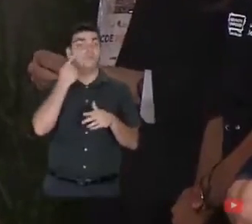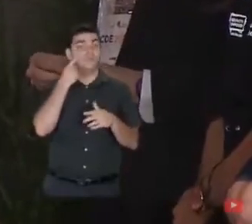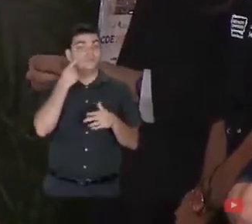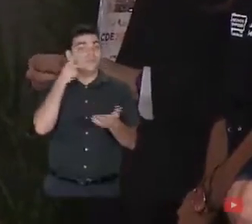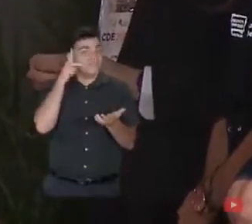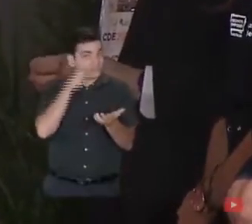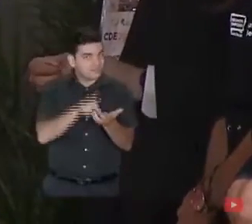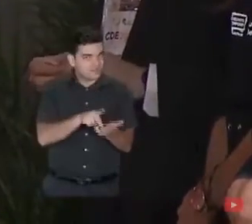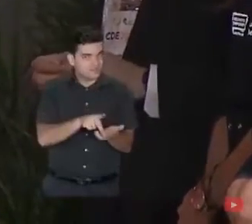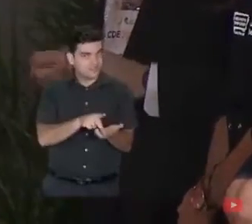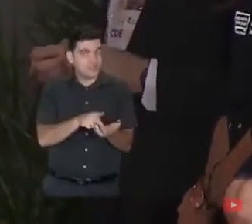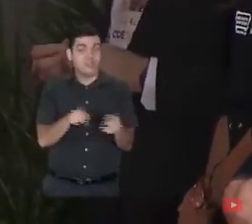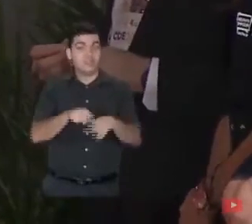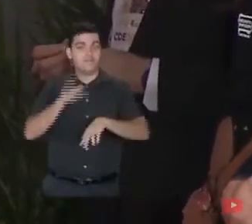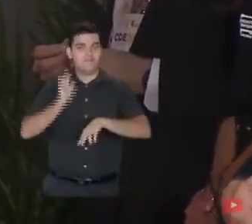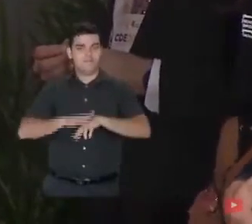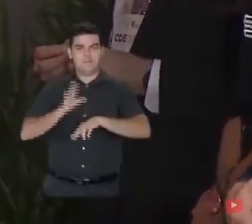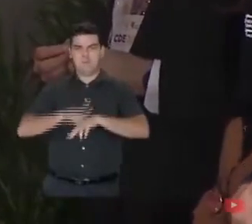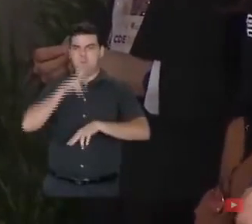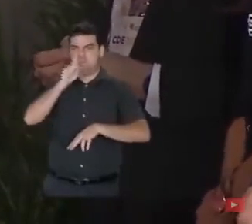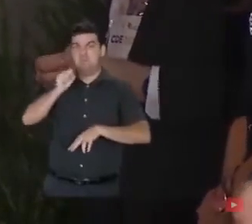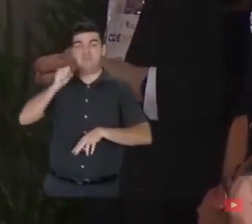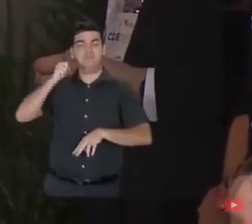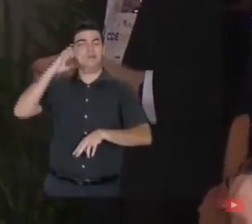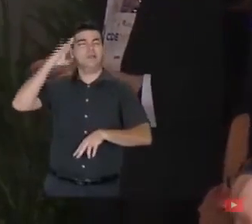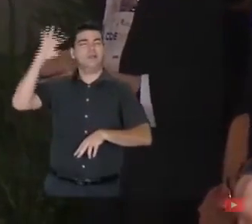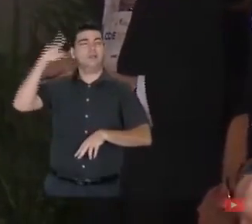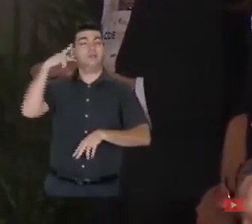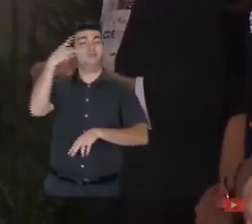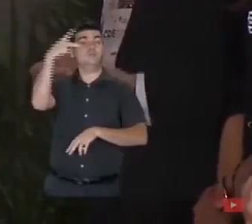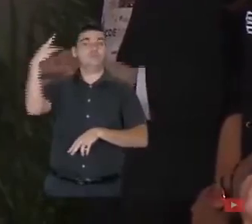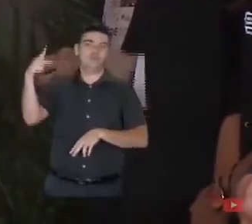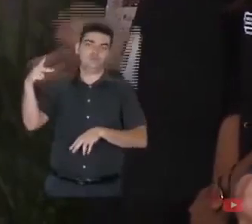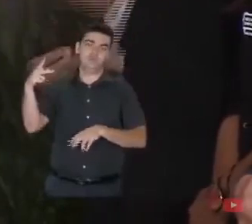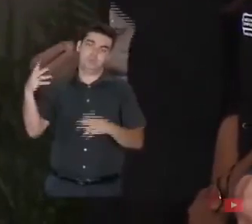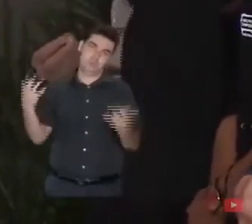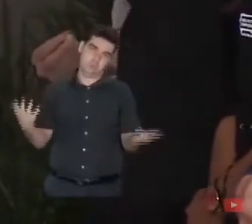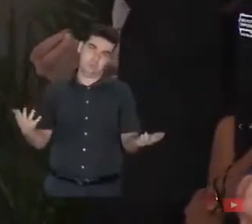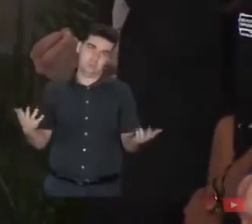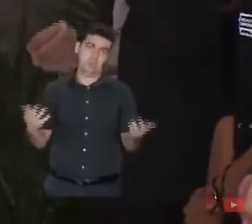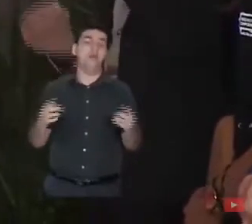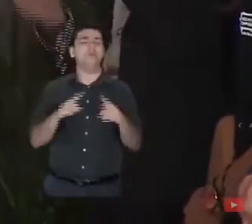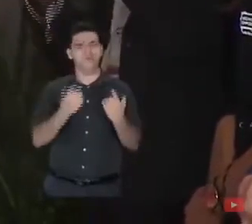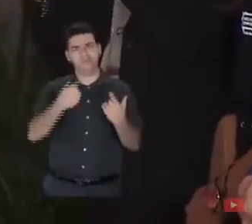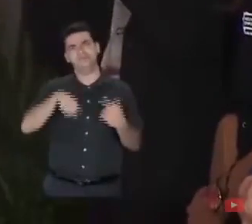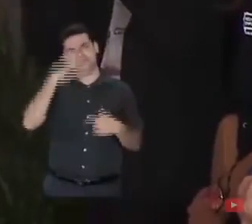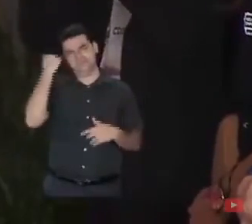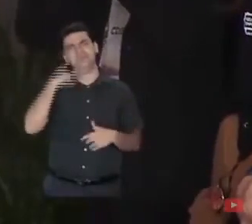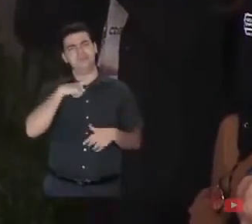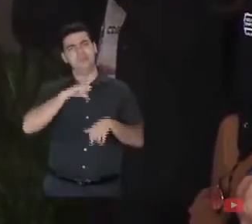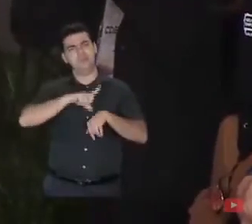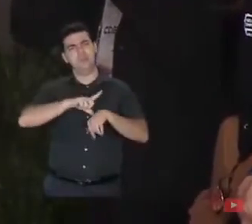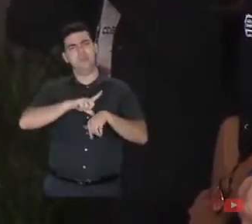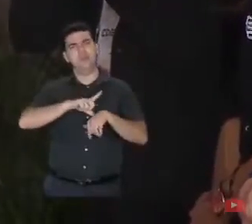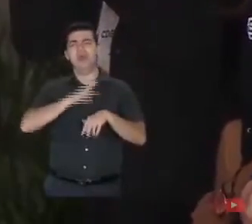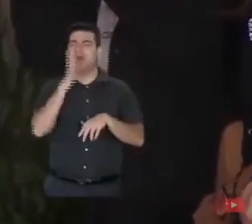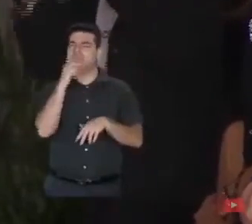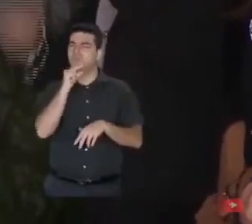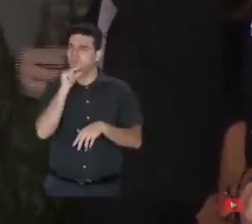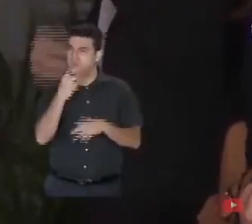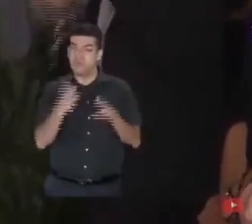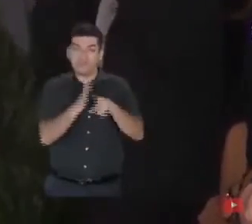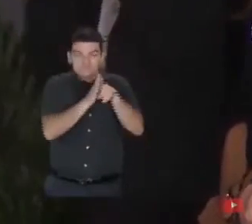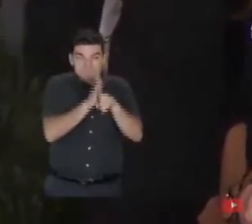não tem poder sobre o imaginário das pessoas. Mas não dá para negar que a gente teve uma lentidão que a gente nunca tinha tido até então